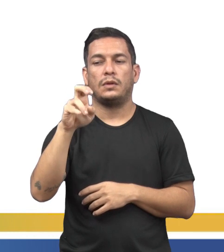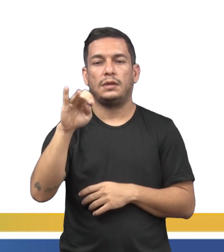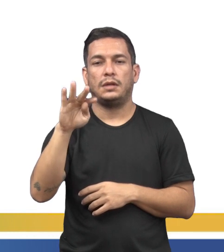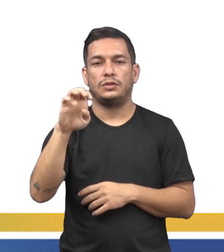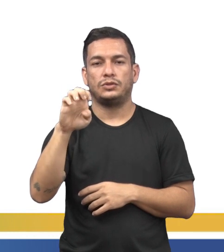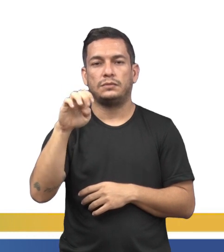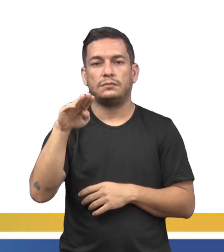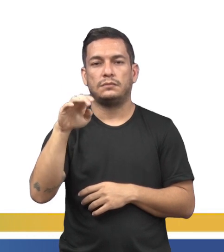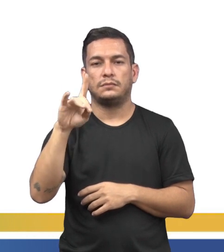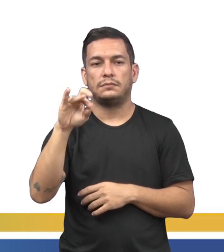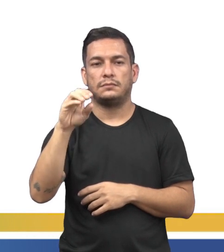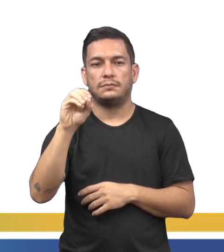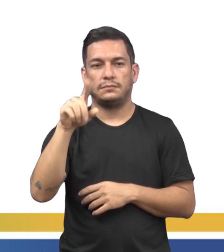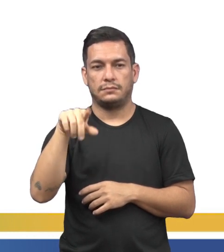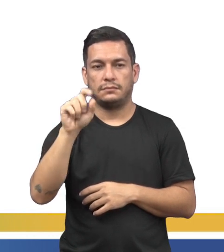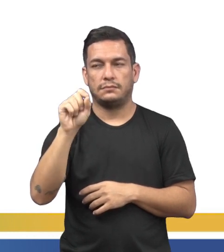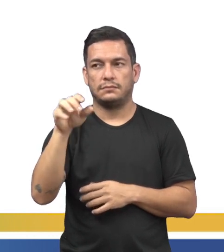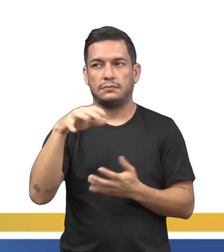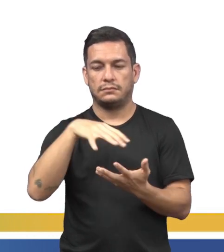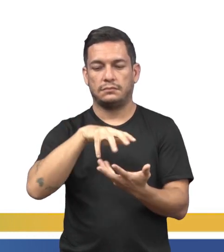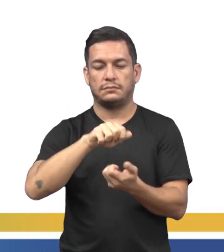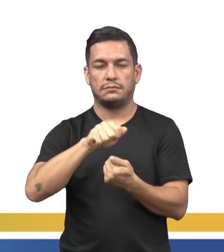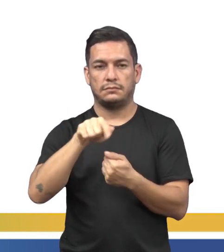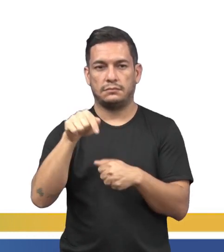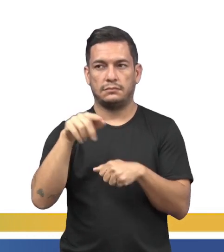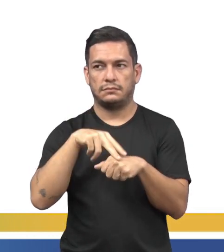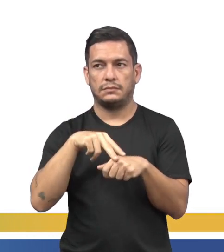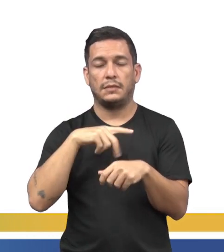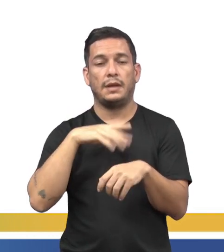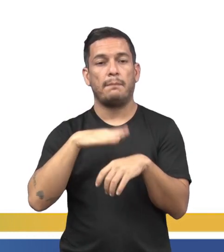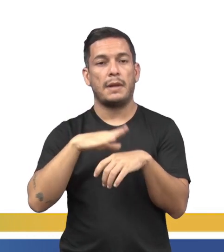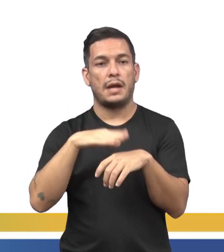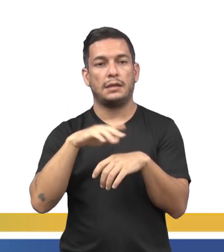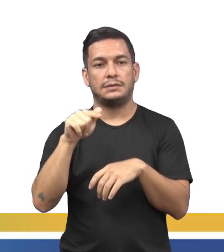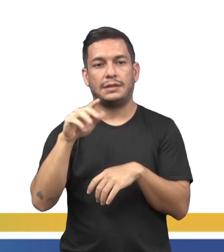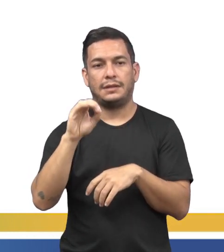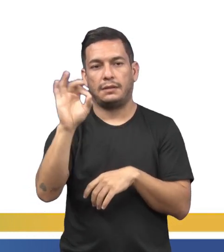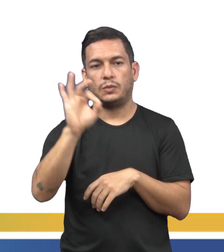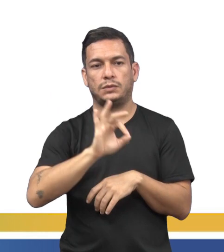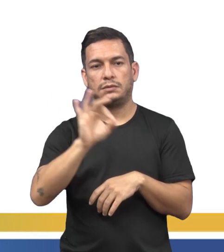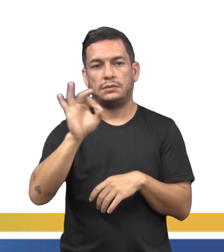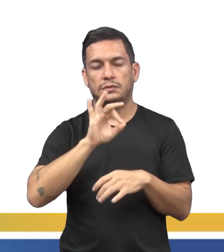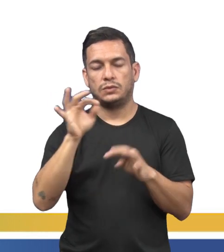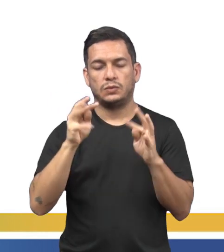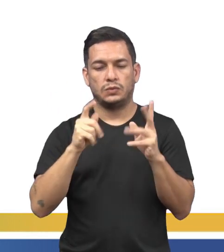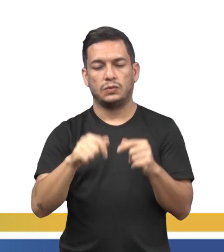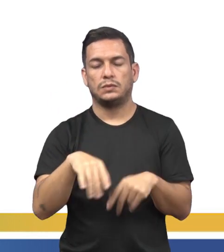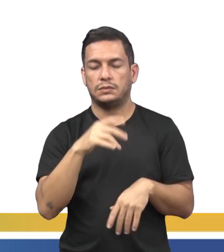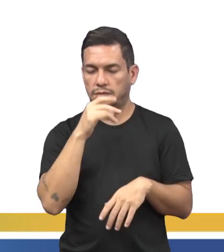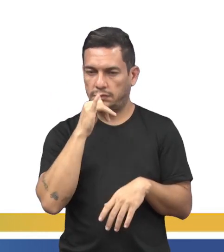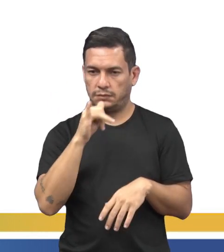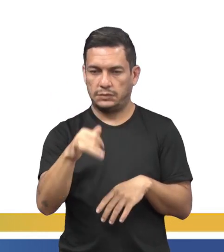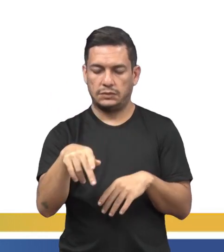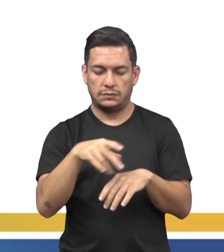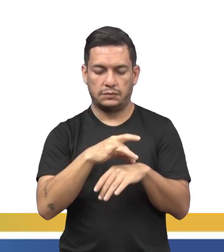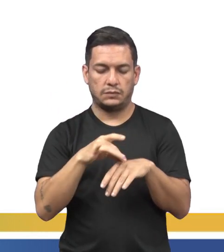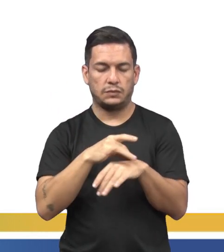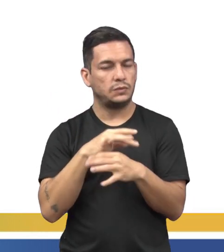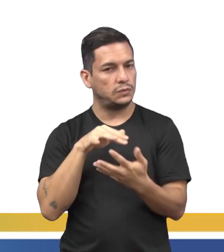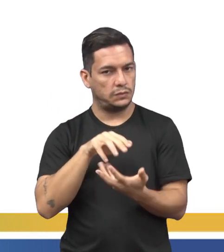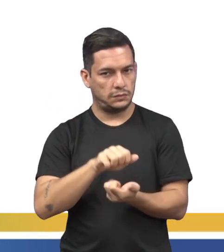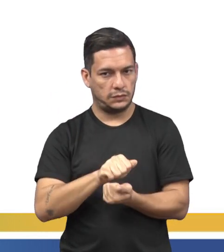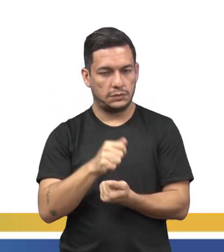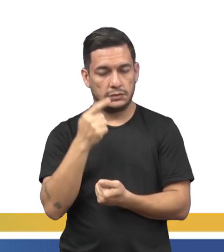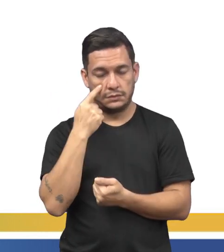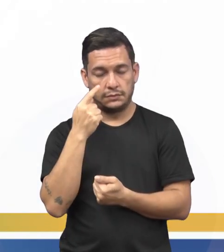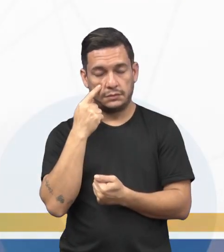Médio. Correto? Essa é a região do planeta que concentra mais de 70% de todas as reservas de petróleo do mundo.